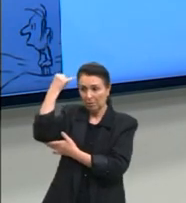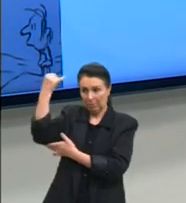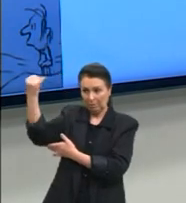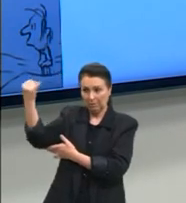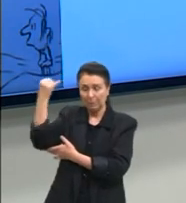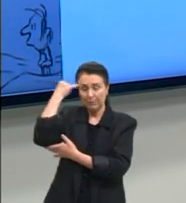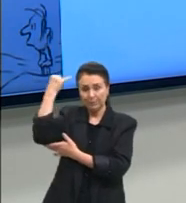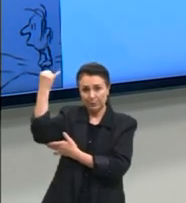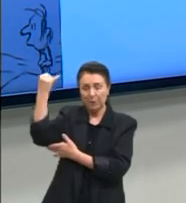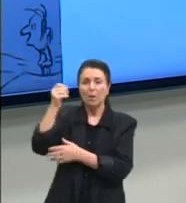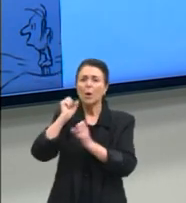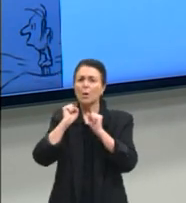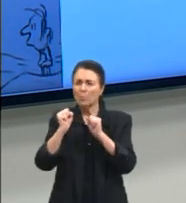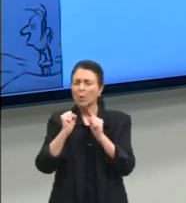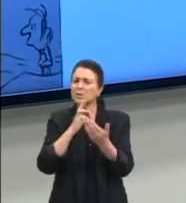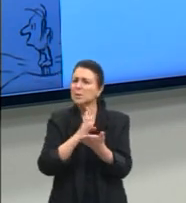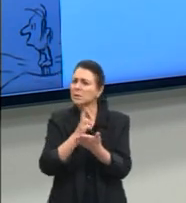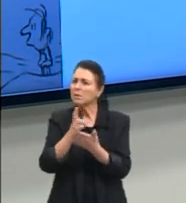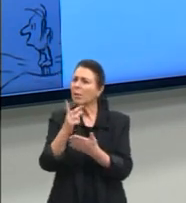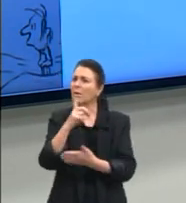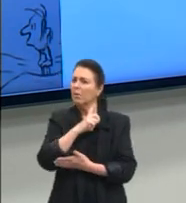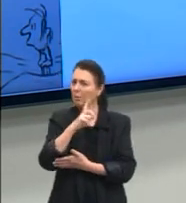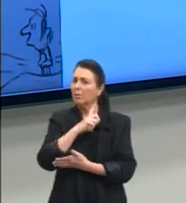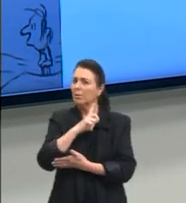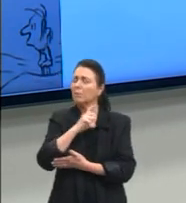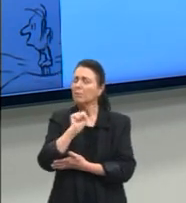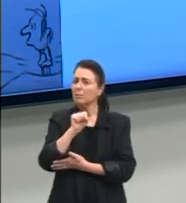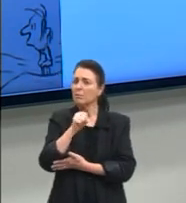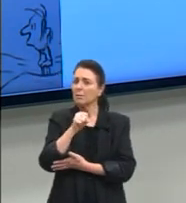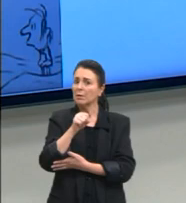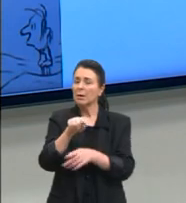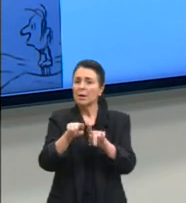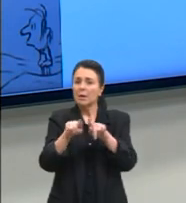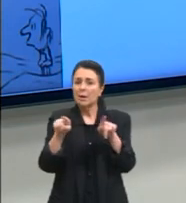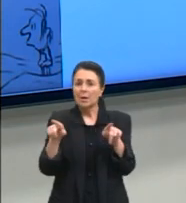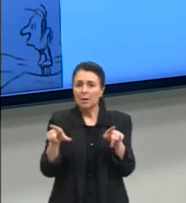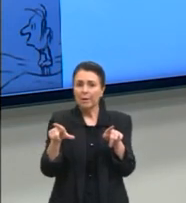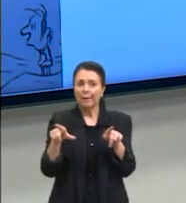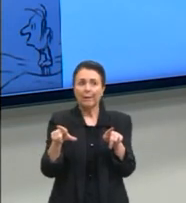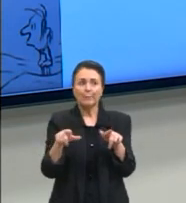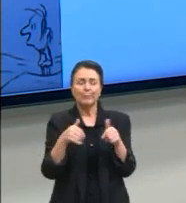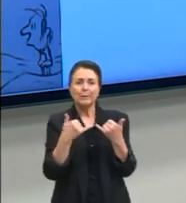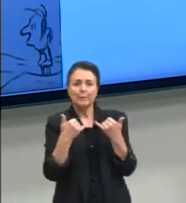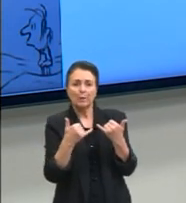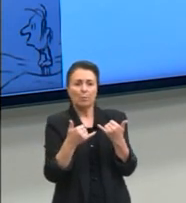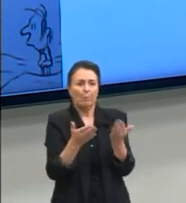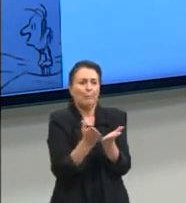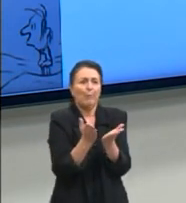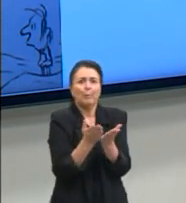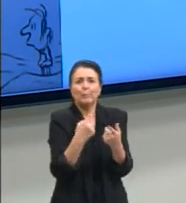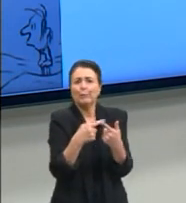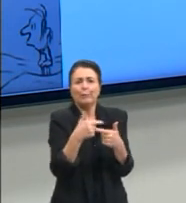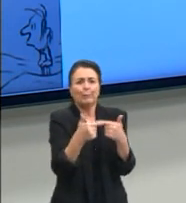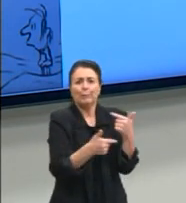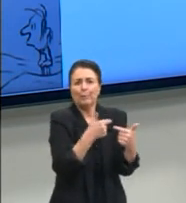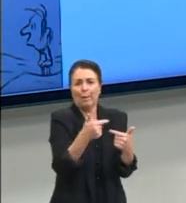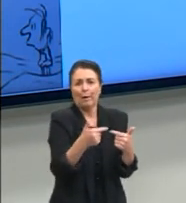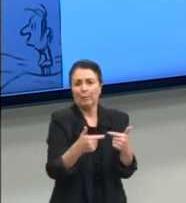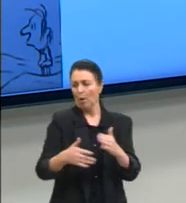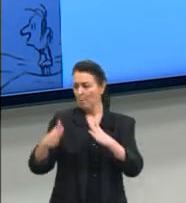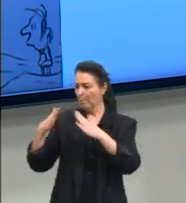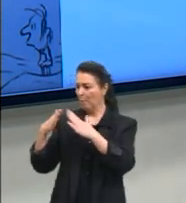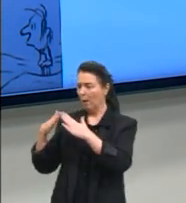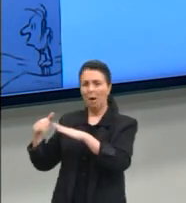né pobre sempre existiu é pobre porque não trabalha morador de rua sempre teve